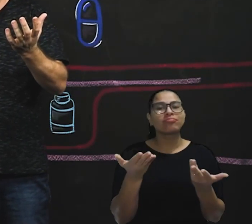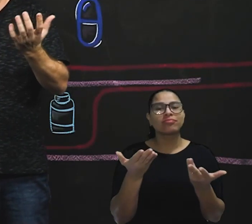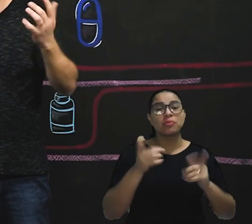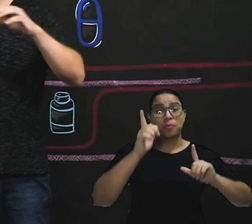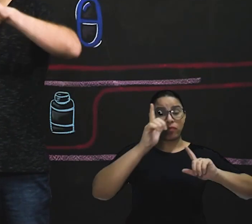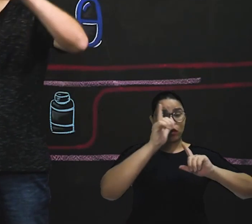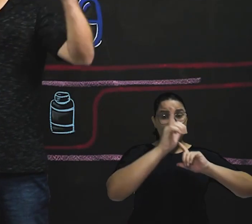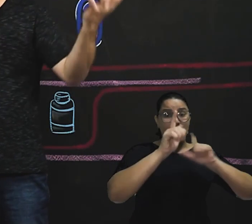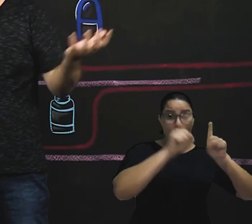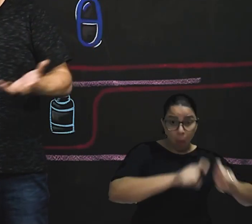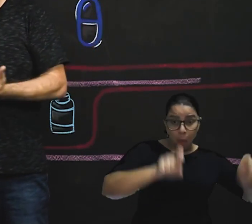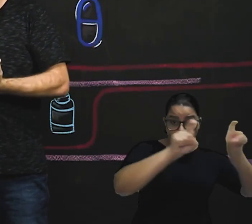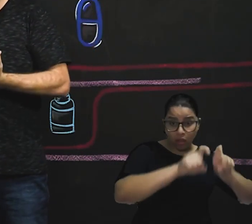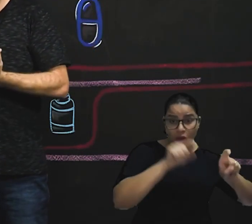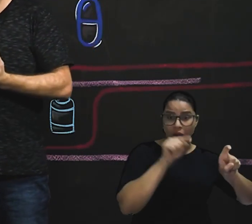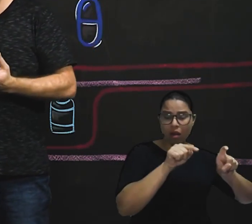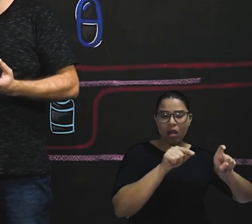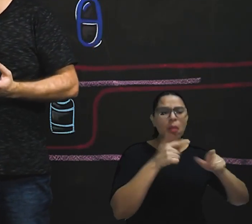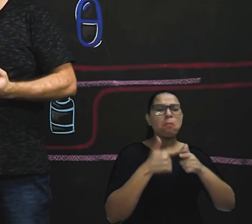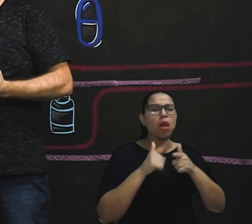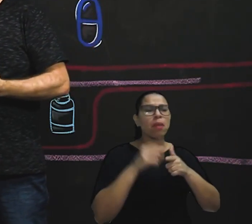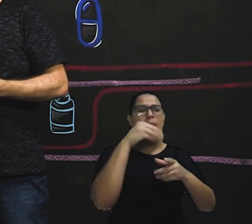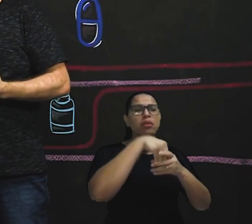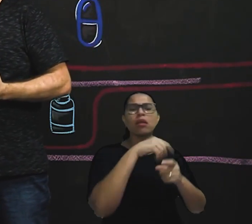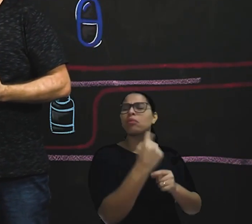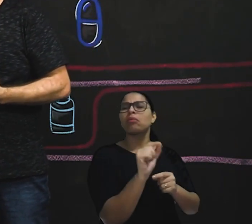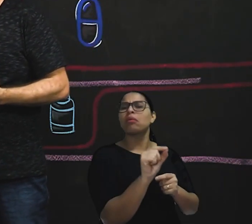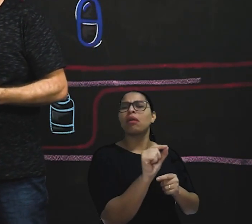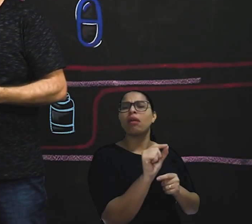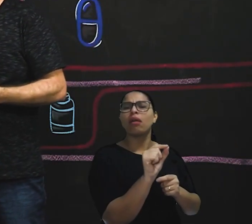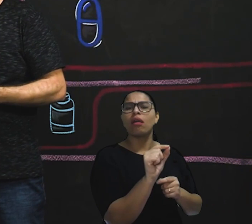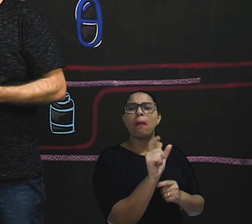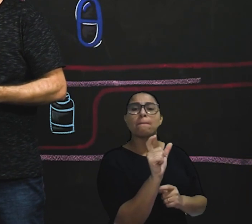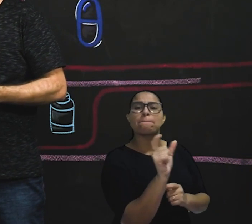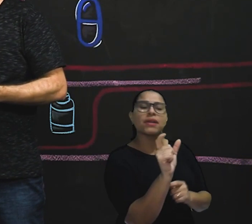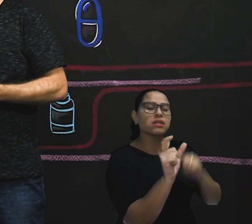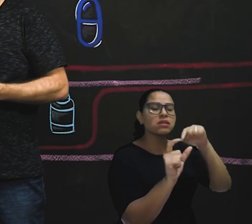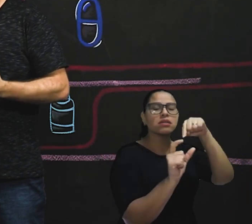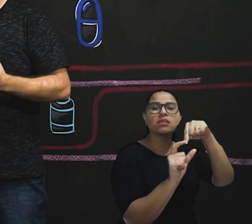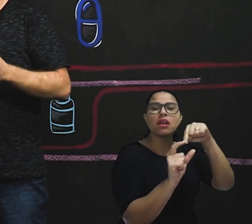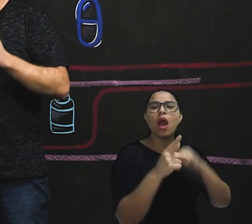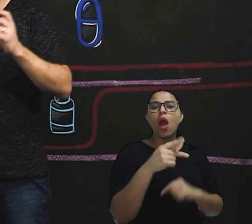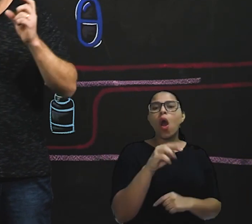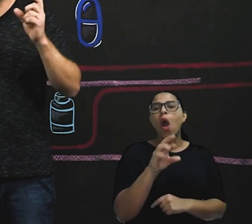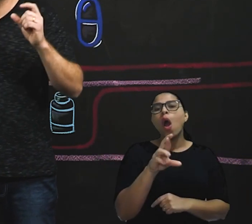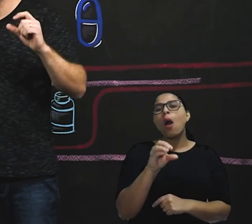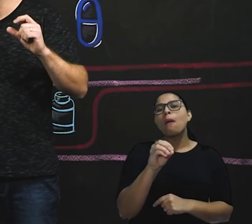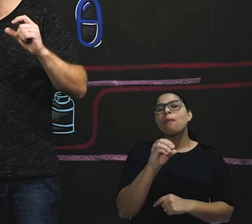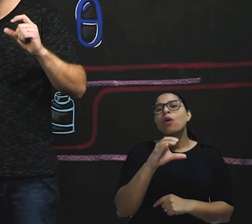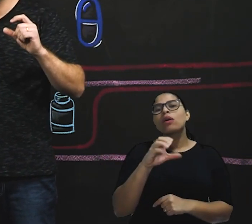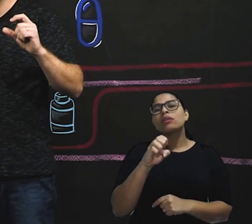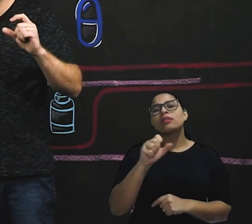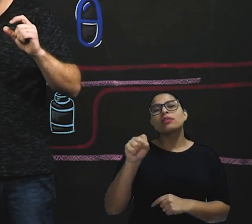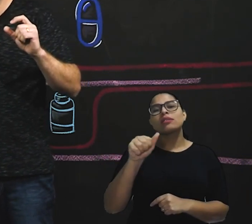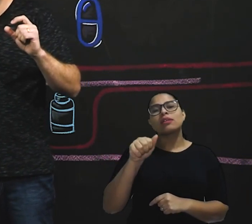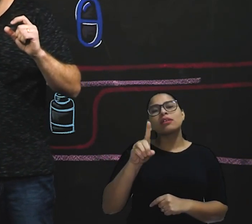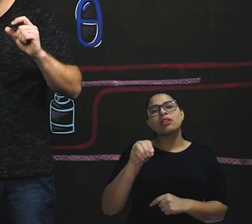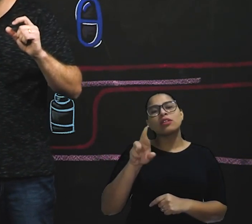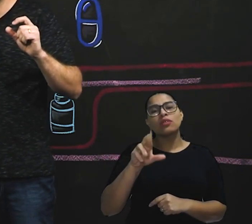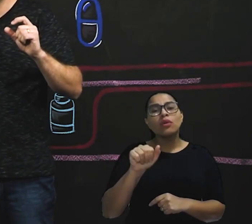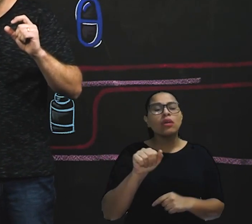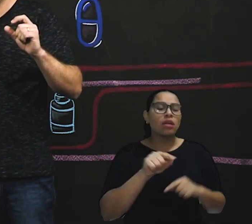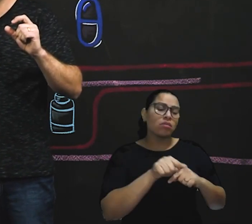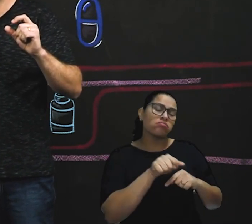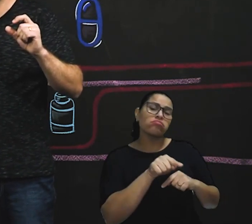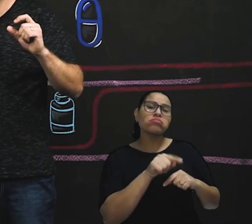O grande problema de todo um computador nada mais é do que uma peça chamada processador. Só que de um ano para outro, esses processadores mudam o